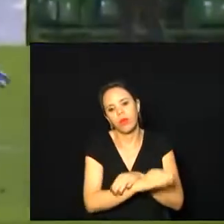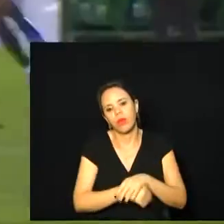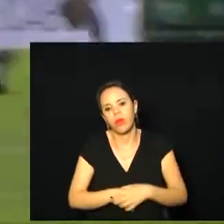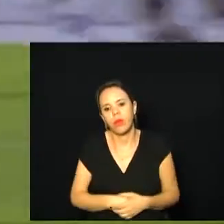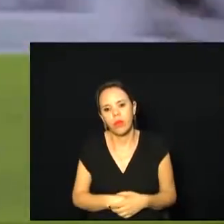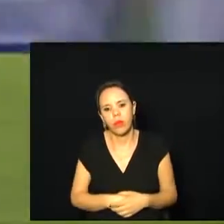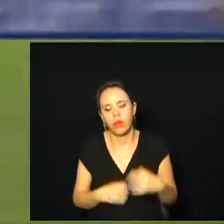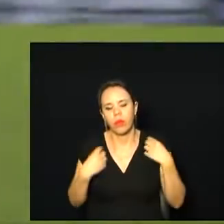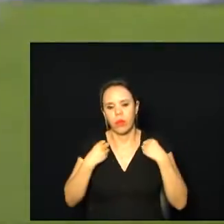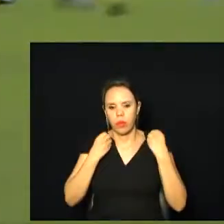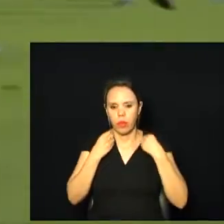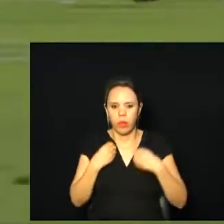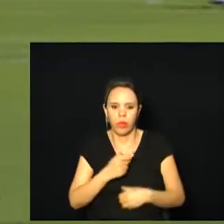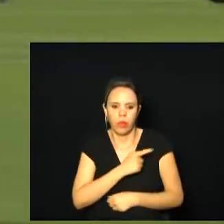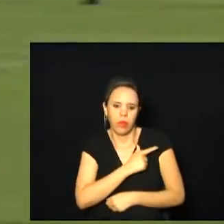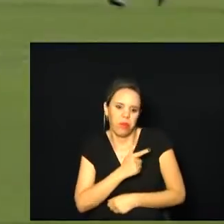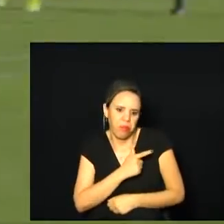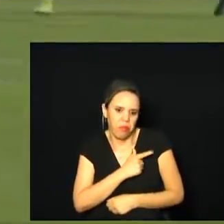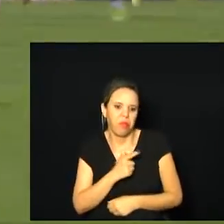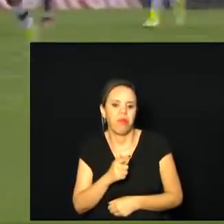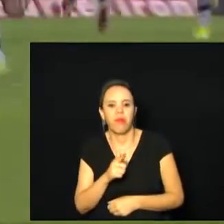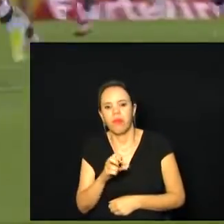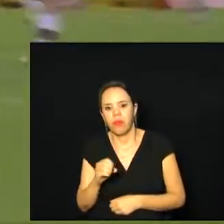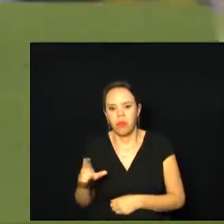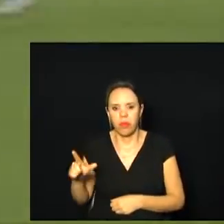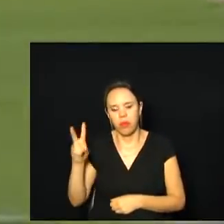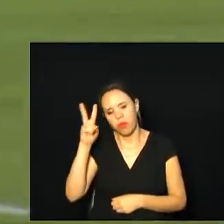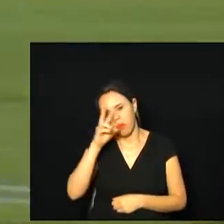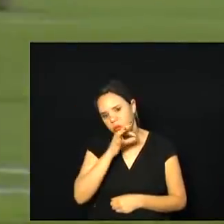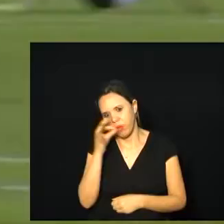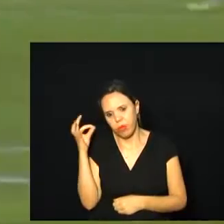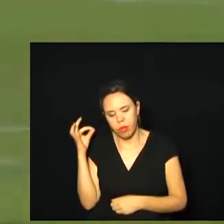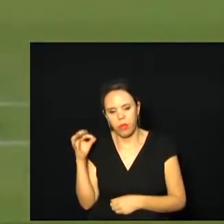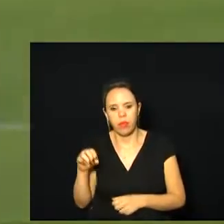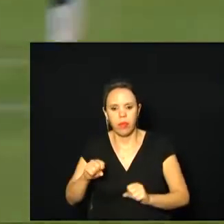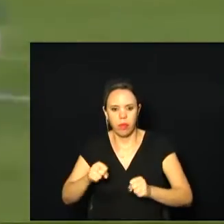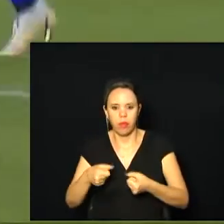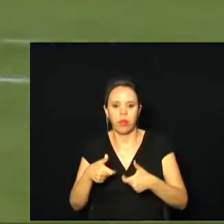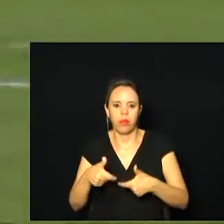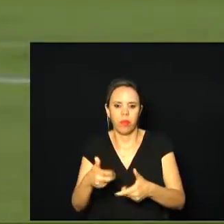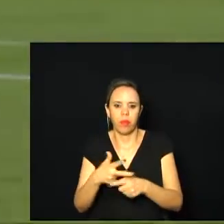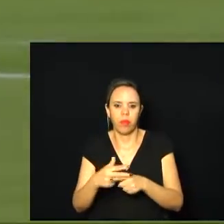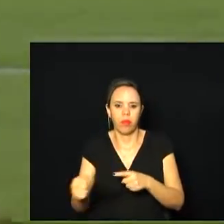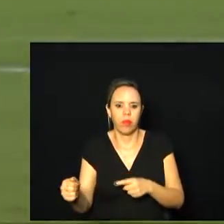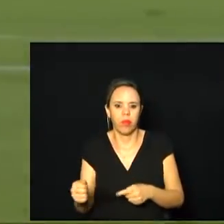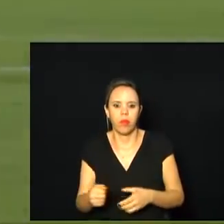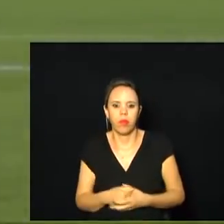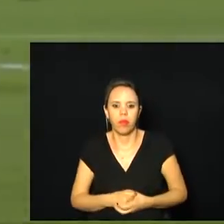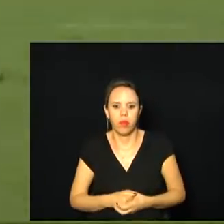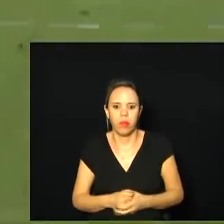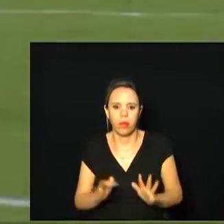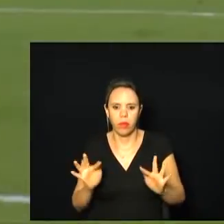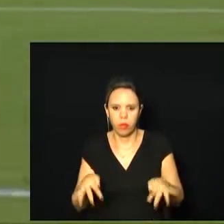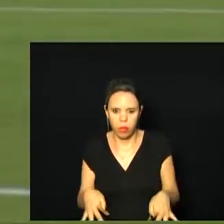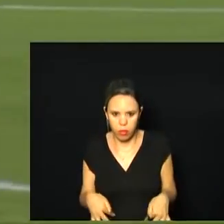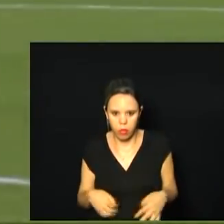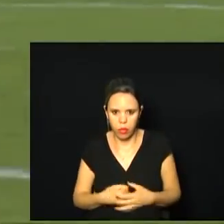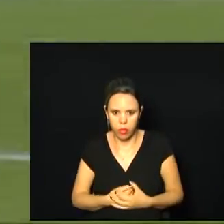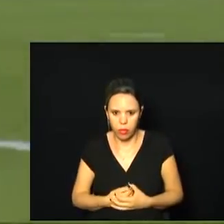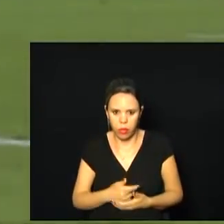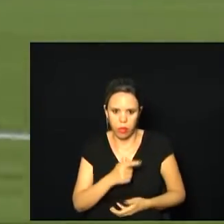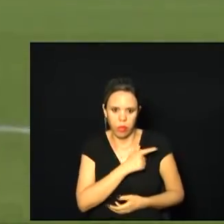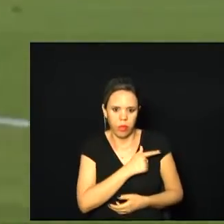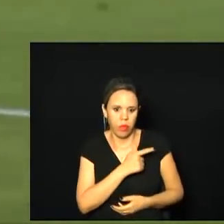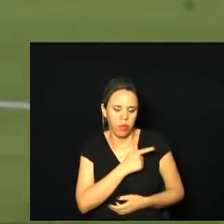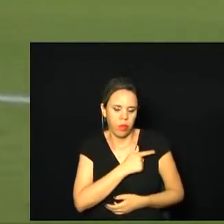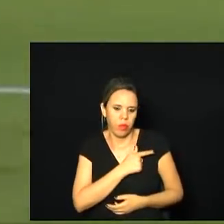canto. É gol! Que roteiro, que história! Pênalti defendido e gol de Pablo no finalzinho para o